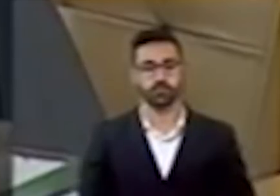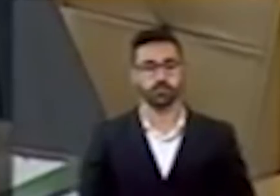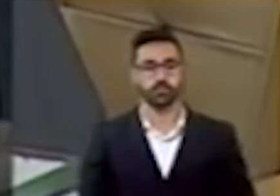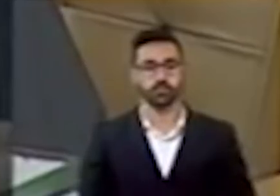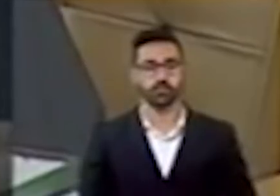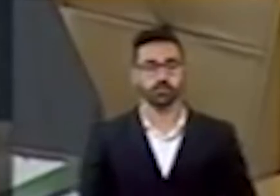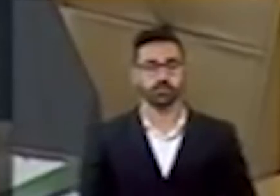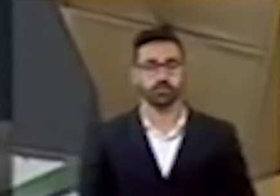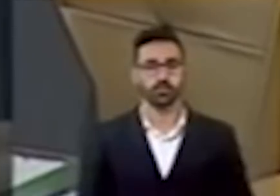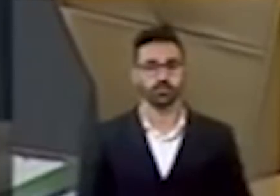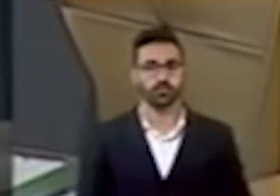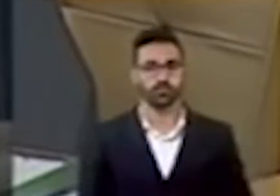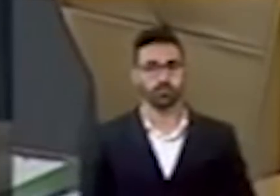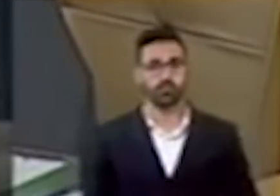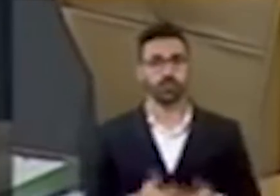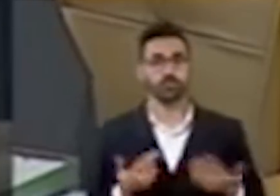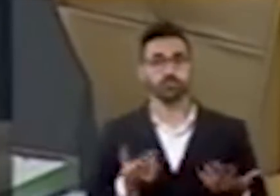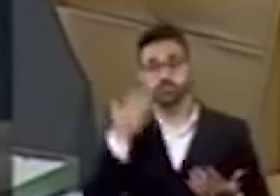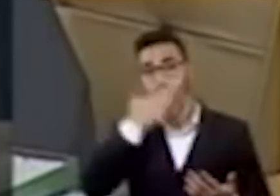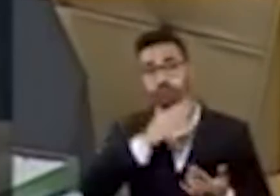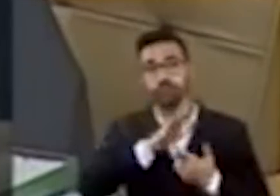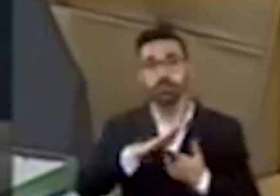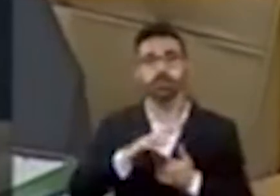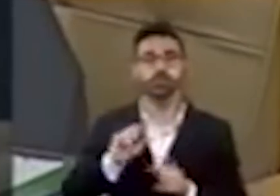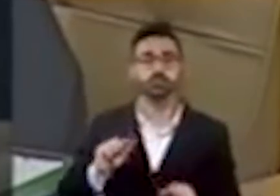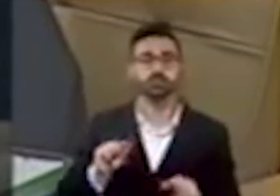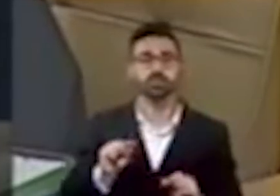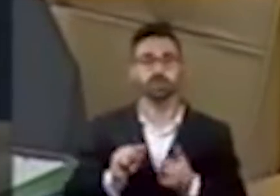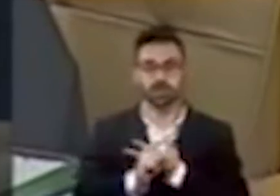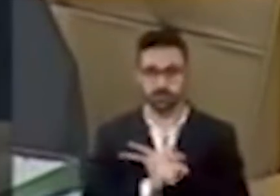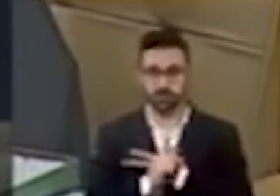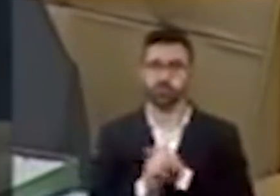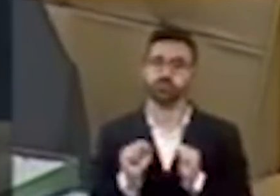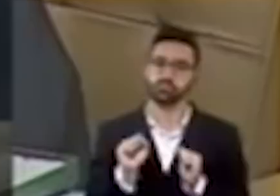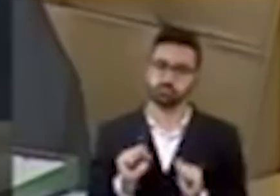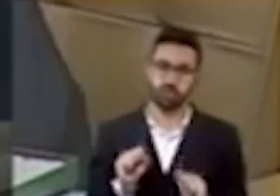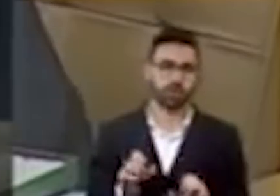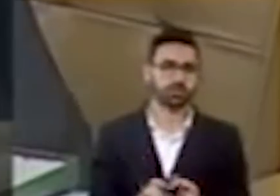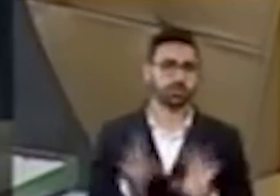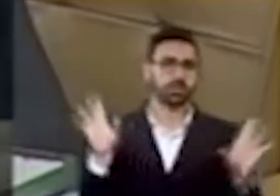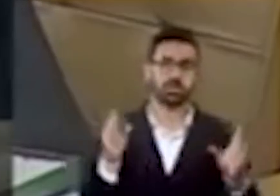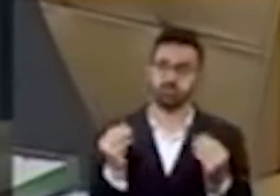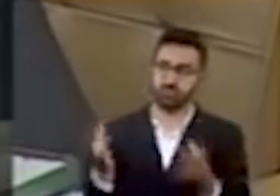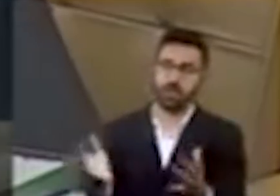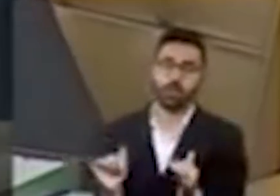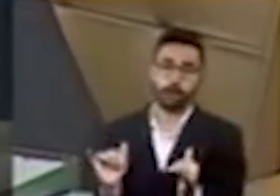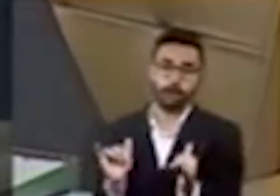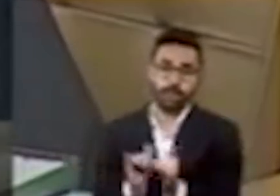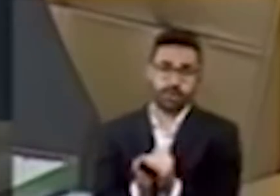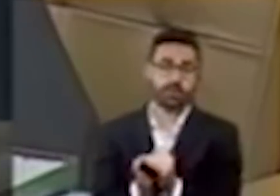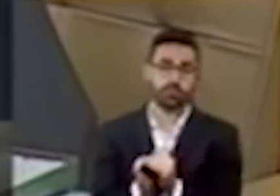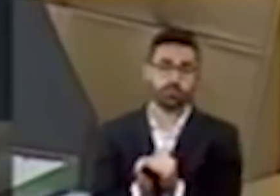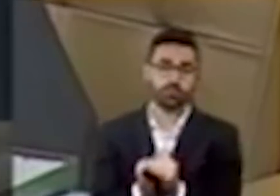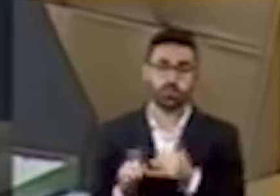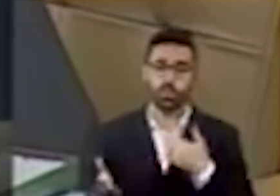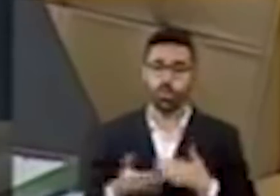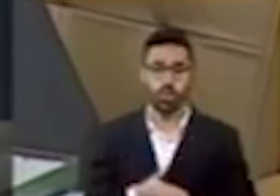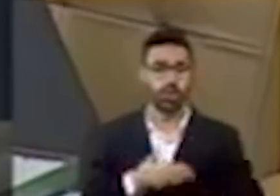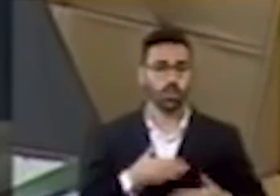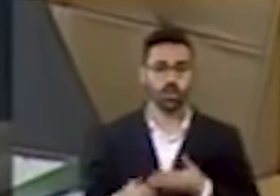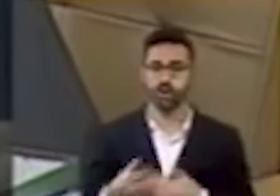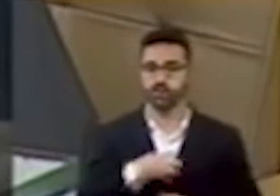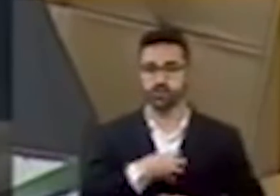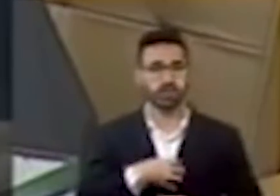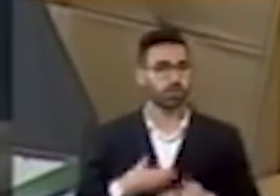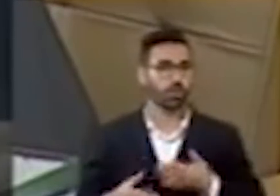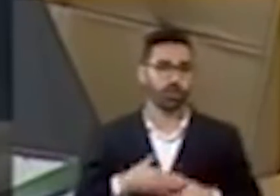afirmava a noção de que o executivo pode realizar tais atos de graça de qualquer modo, em qualquer